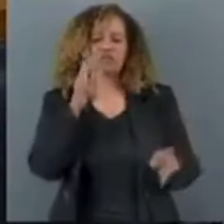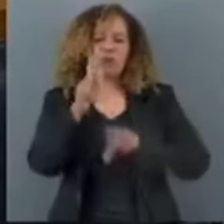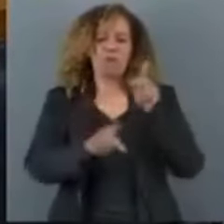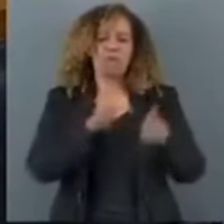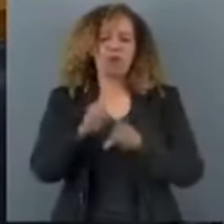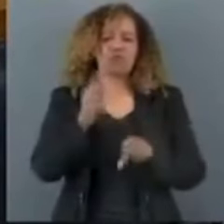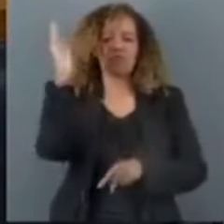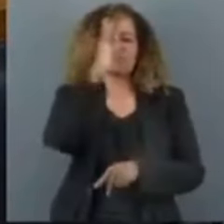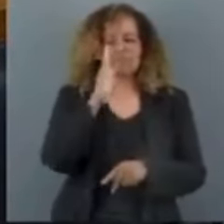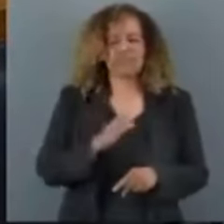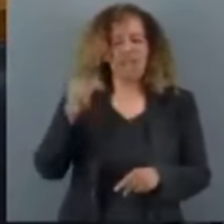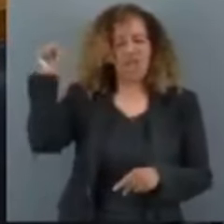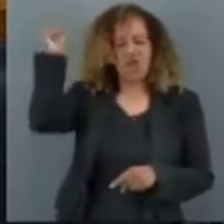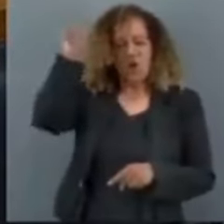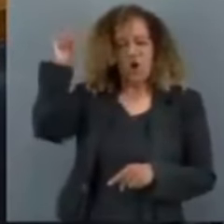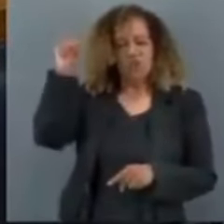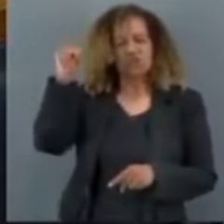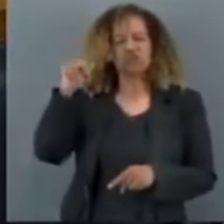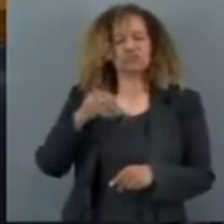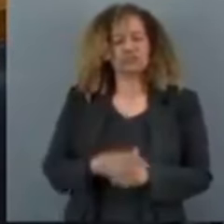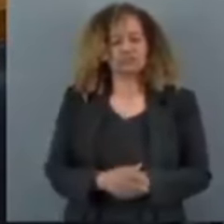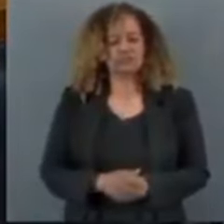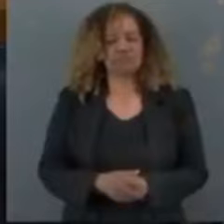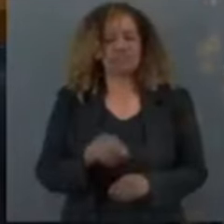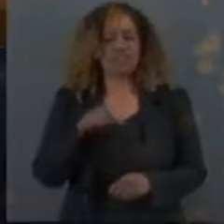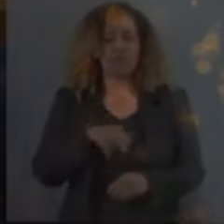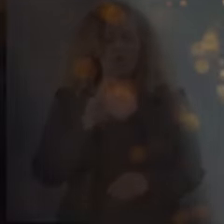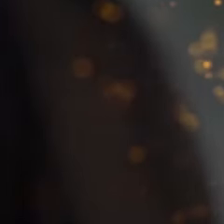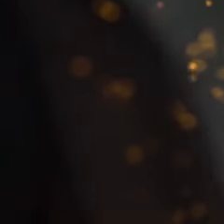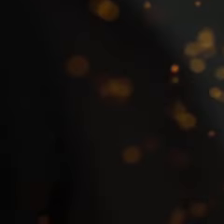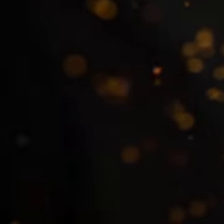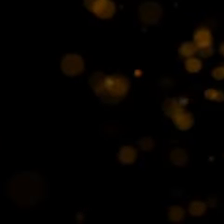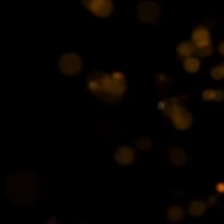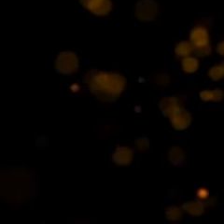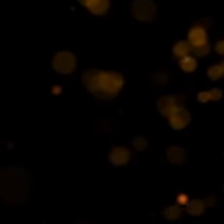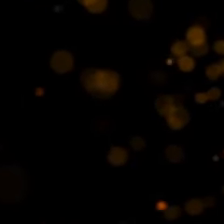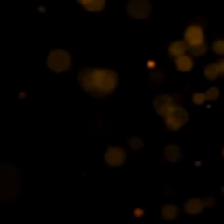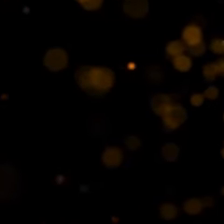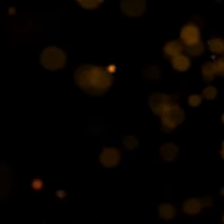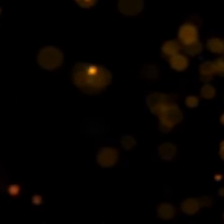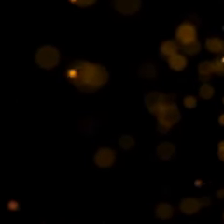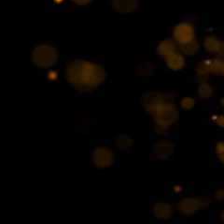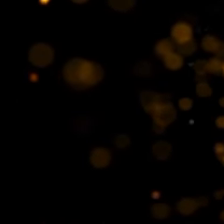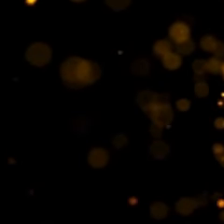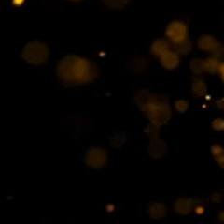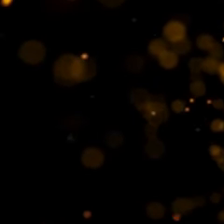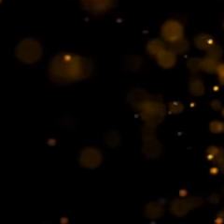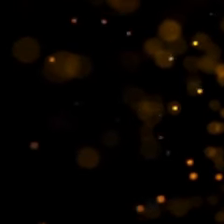do povo do Norte, do qual eu não abandonei. Obrigada.